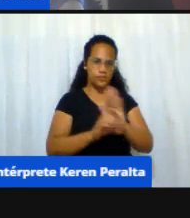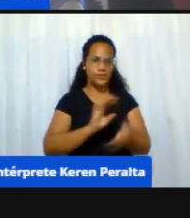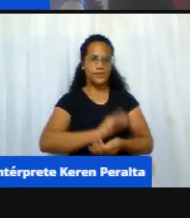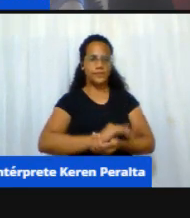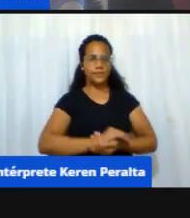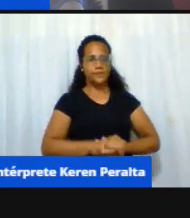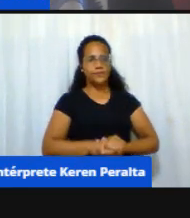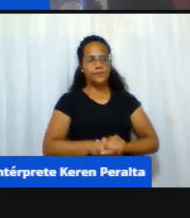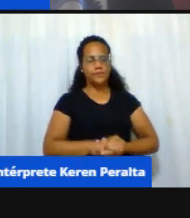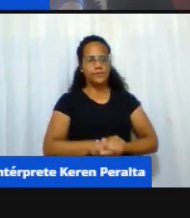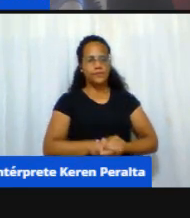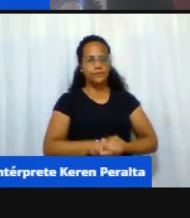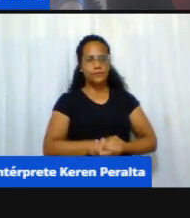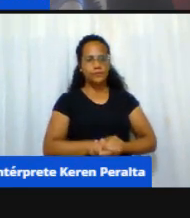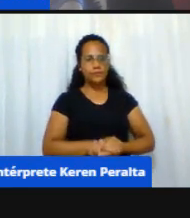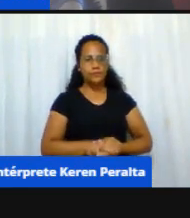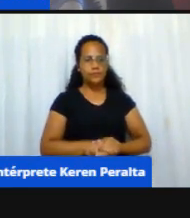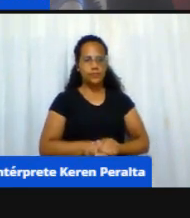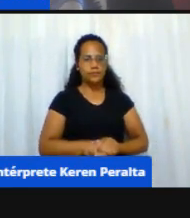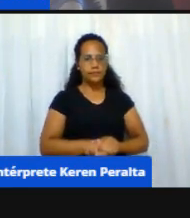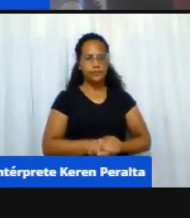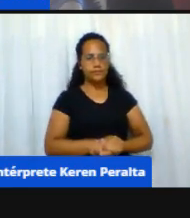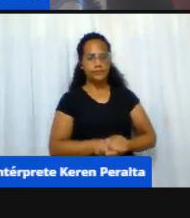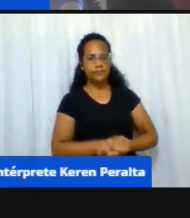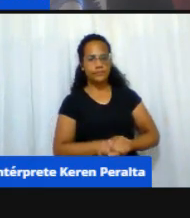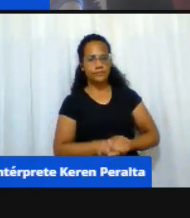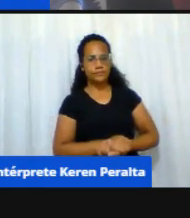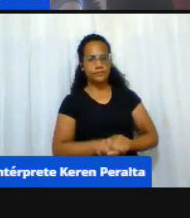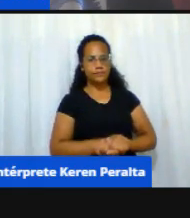Pode passar a lâmina, por gentileza.